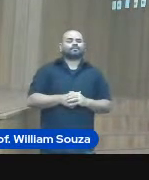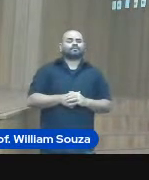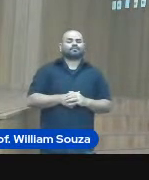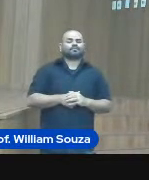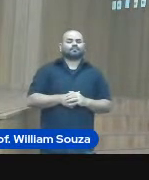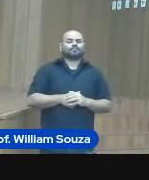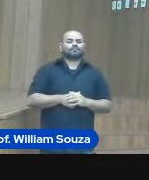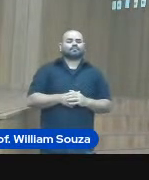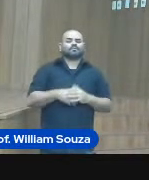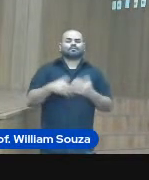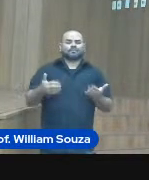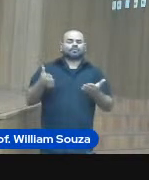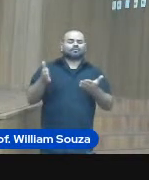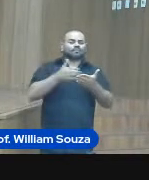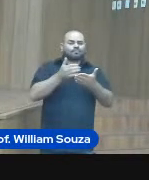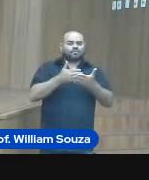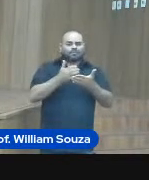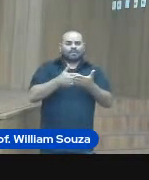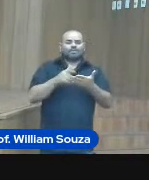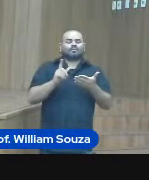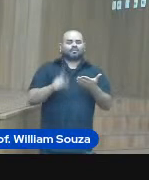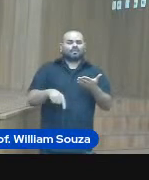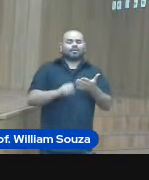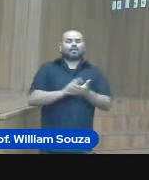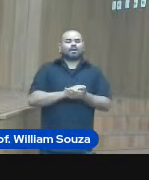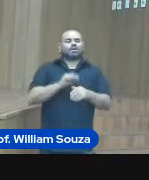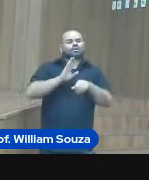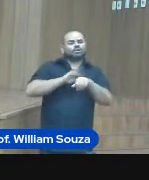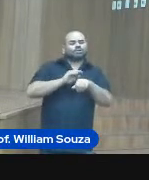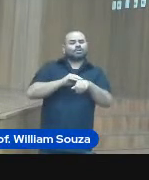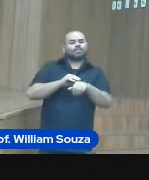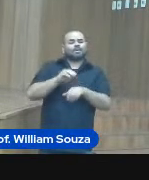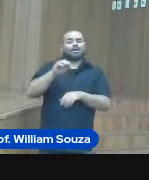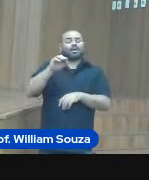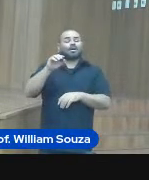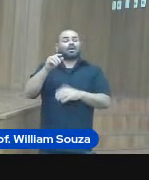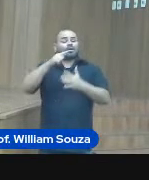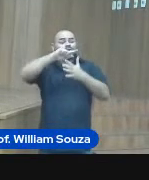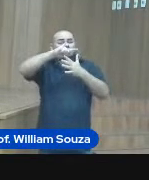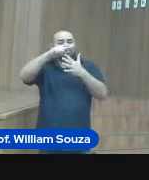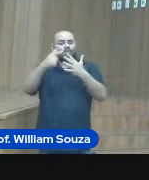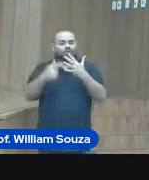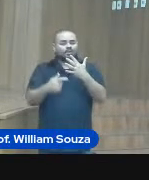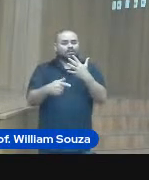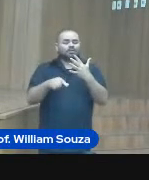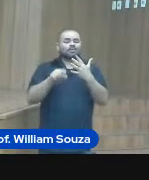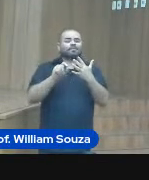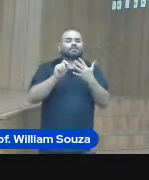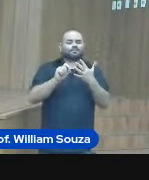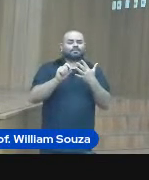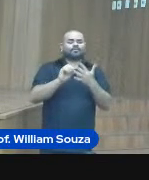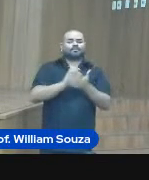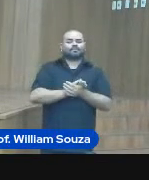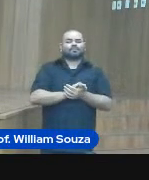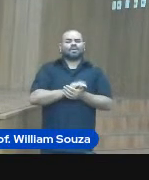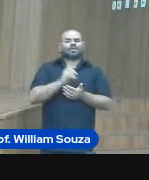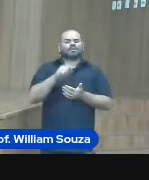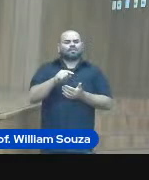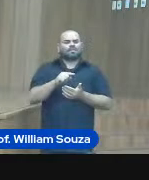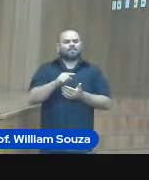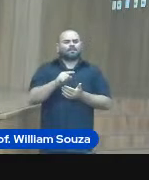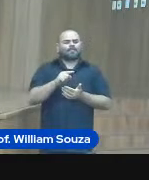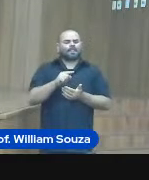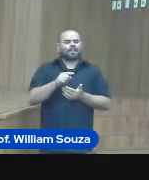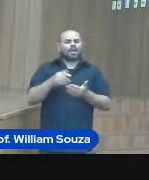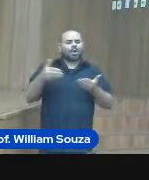esse livro chamou-se La Géométrie, que é a geometria, e foi uma das referências centrais do que a gente